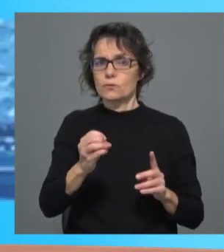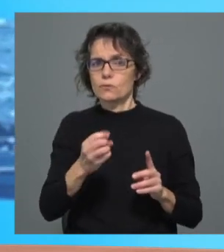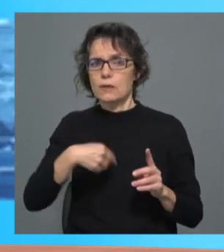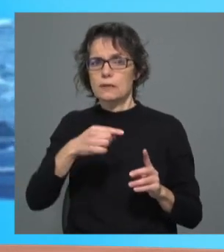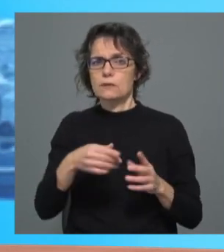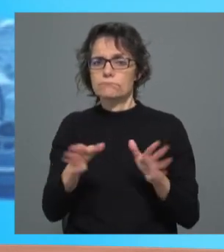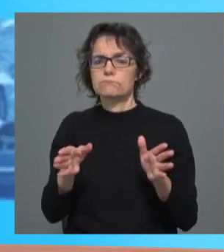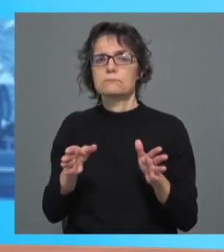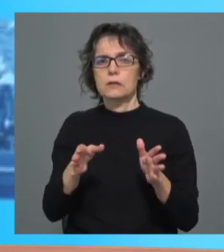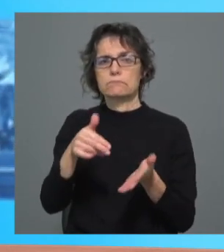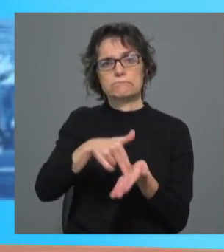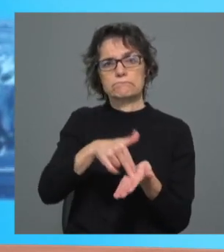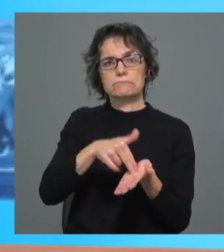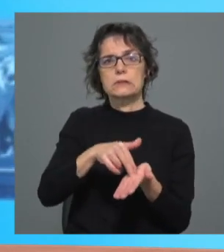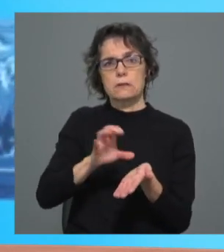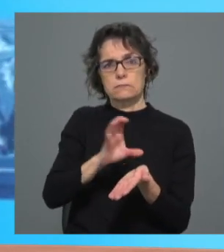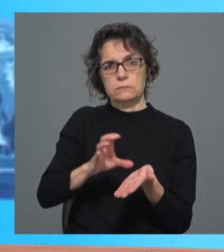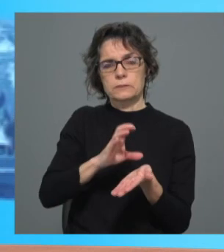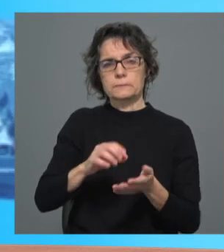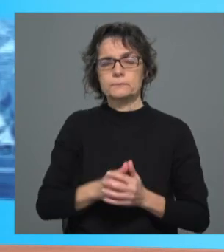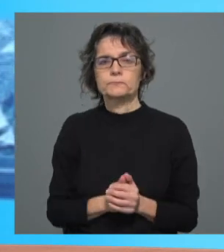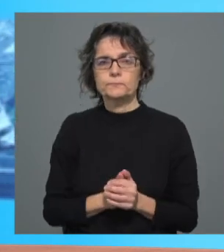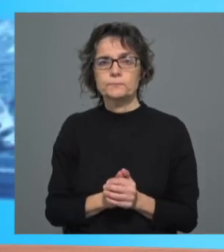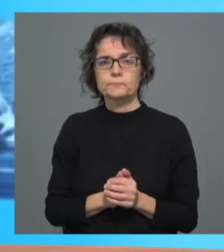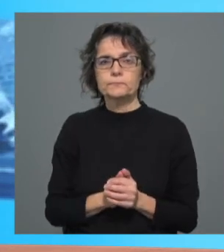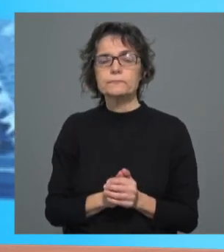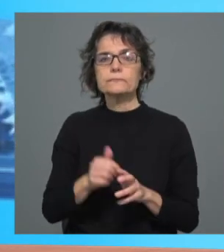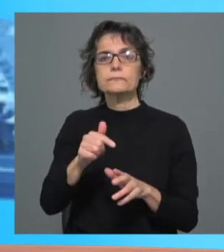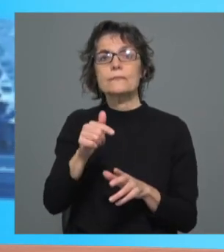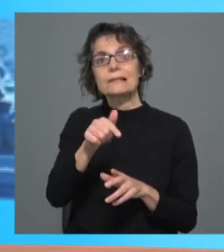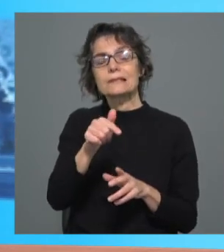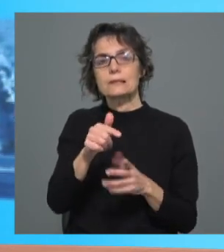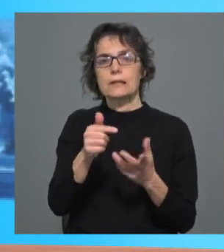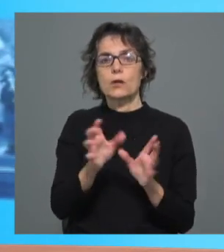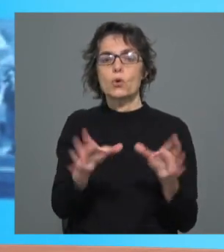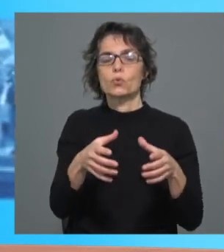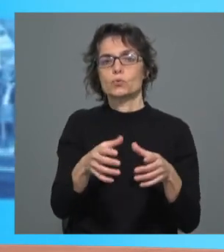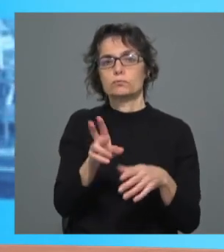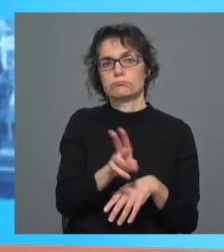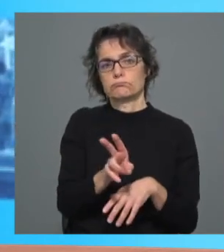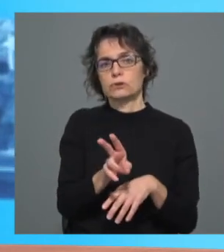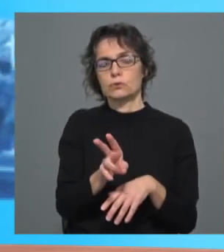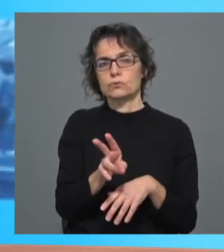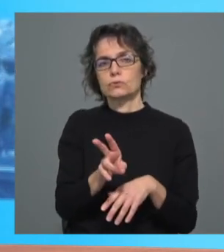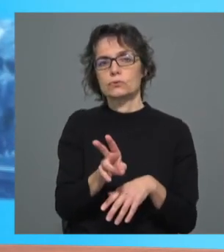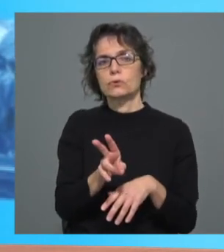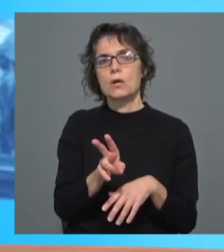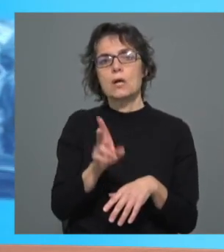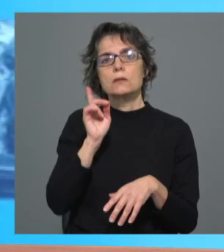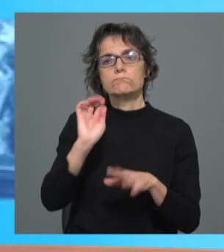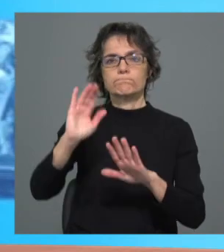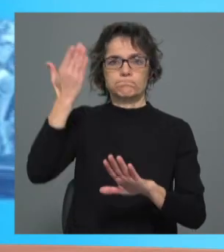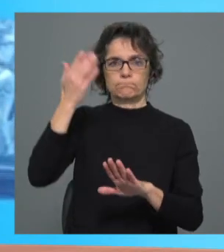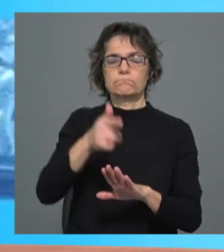abrimos algumas presenças entre os Nuer, que é, digamos, o segundo grupo étnico mais importante,